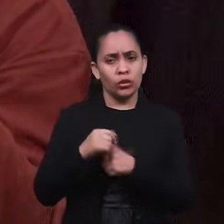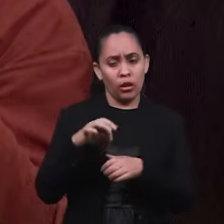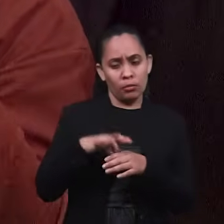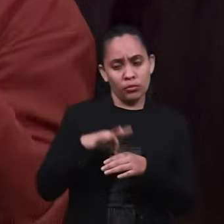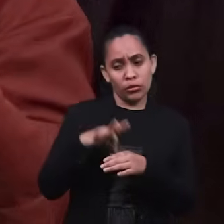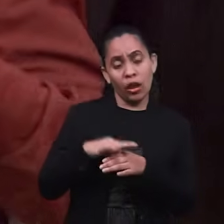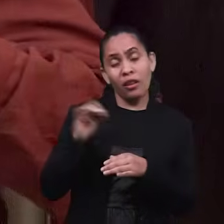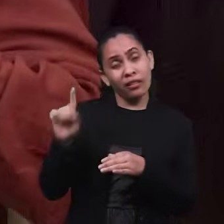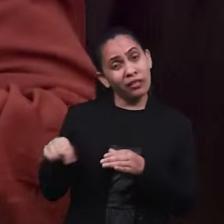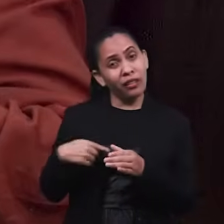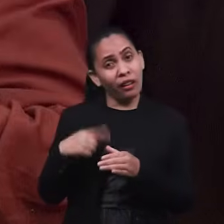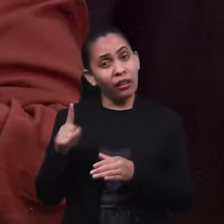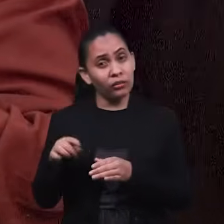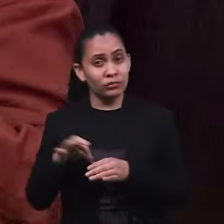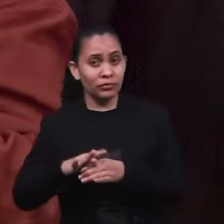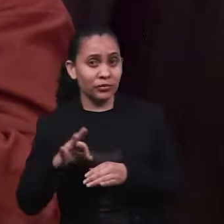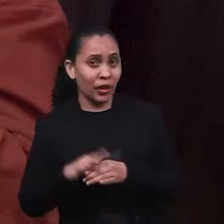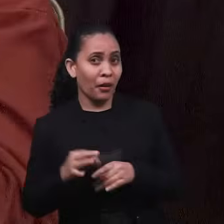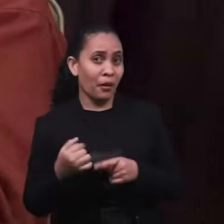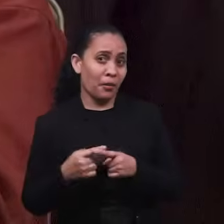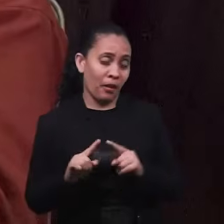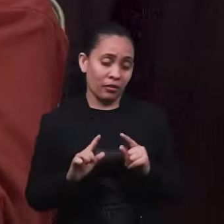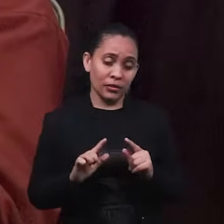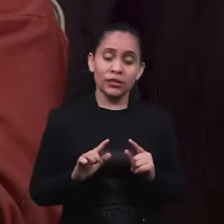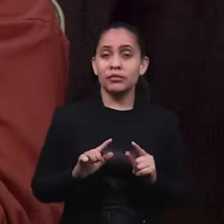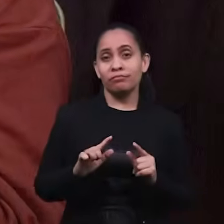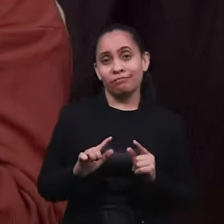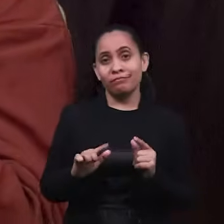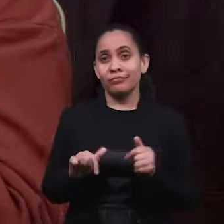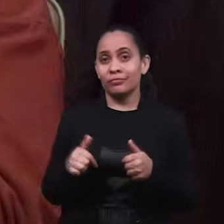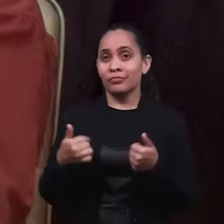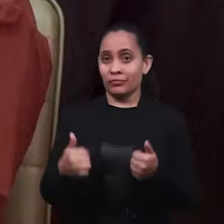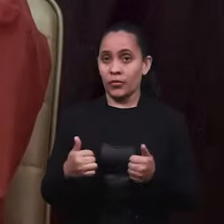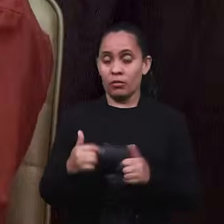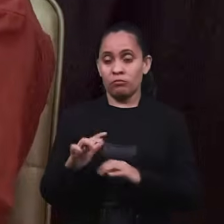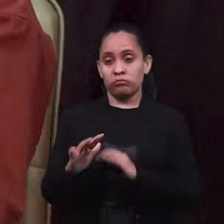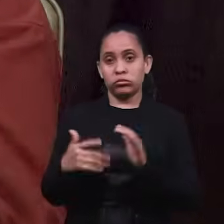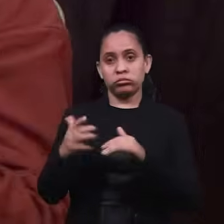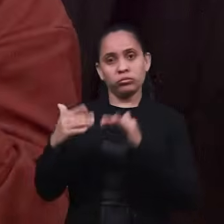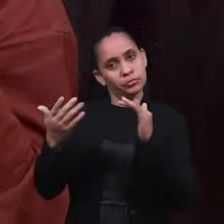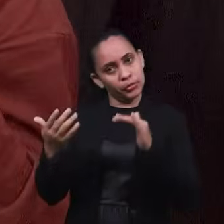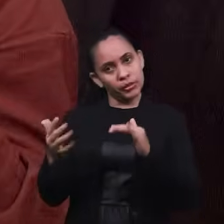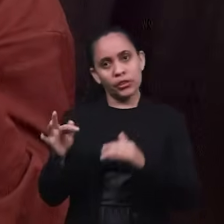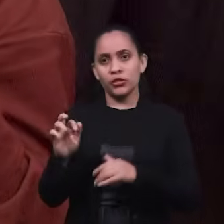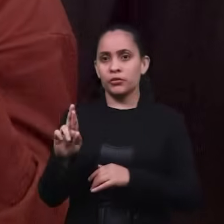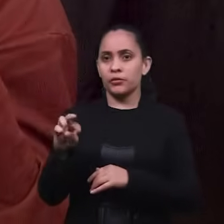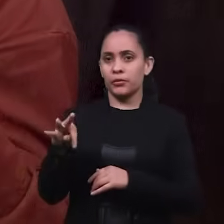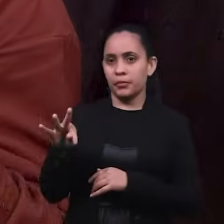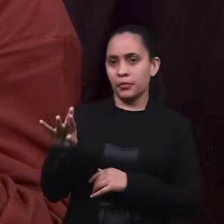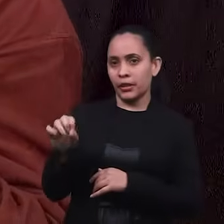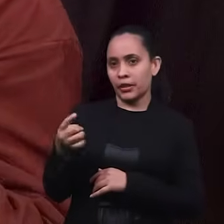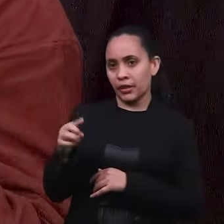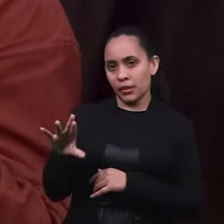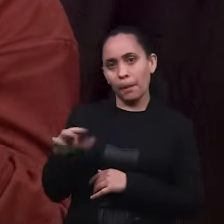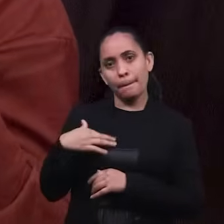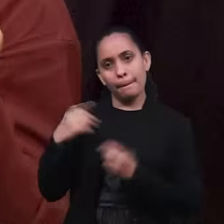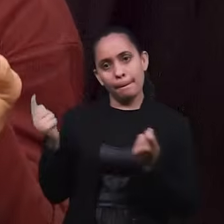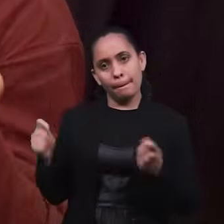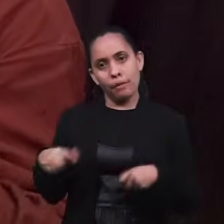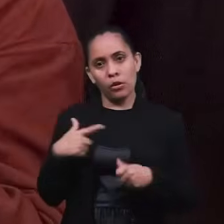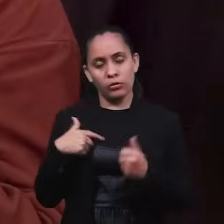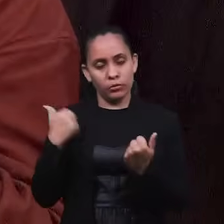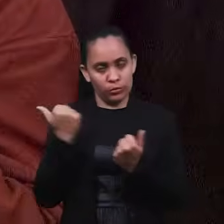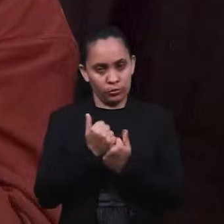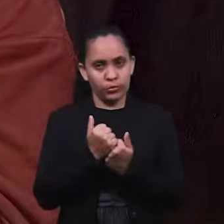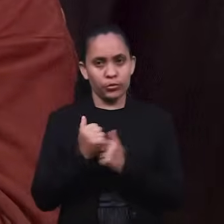chá. Ele, na verdade, é um chá, né? Só que um chá gaseificado, né? Passado por uma fermentação. Ele pode ser substituído por um